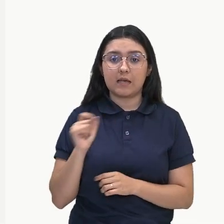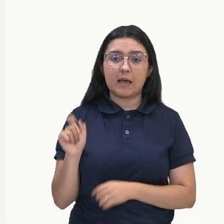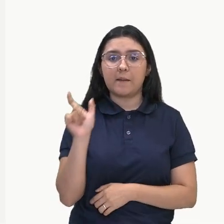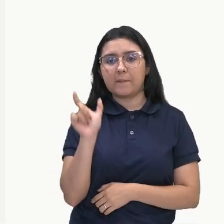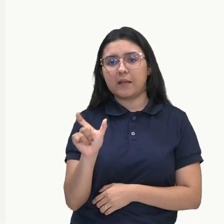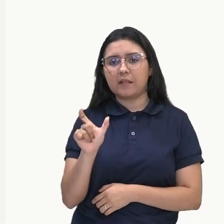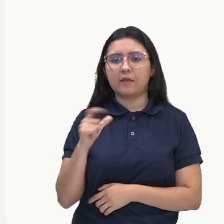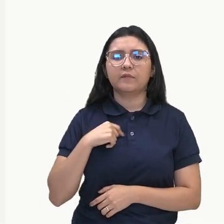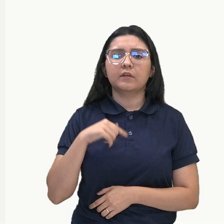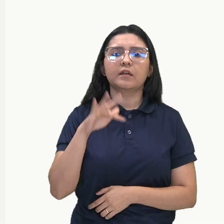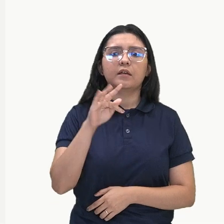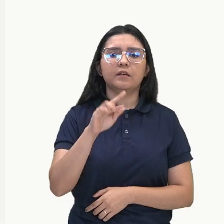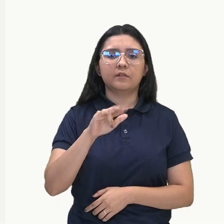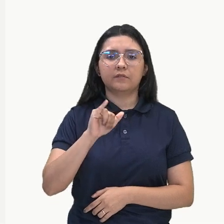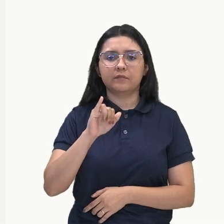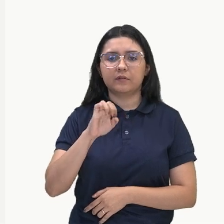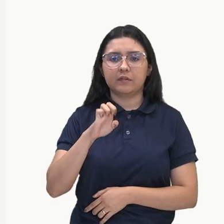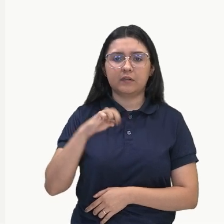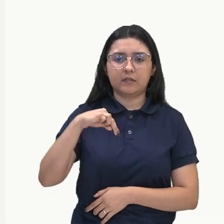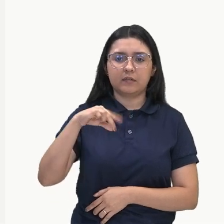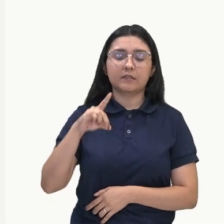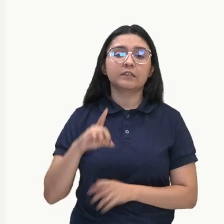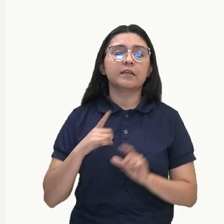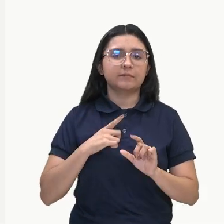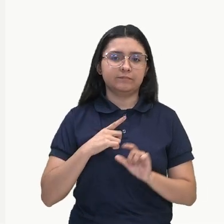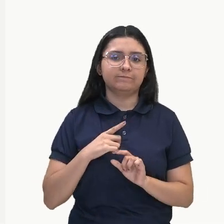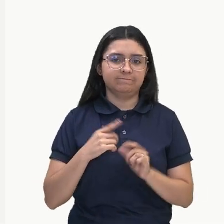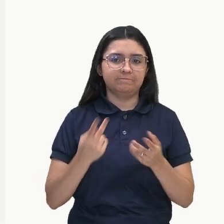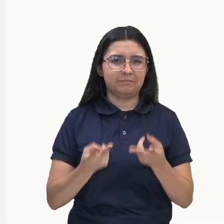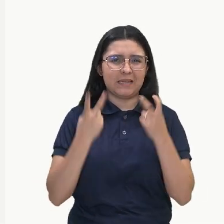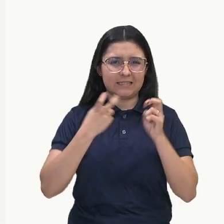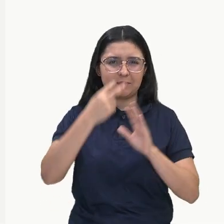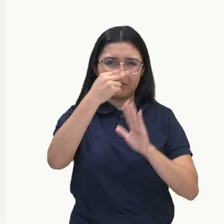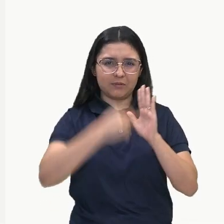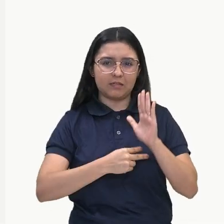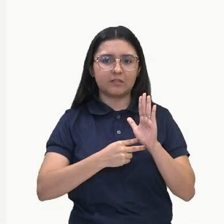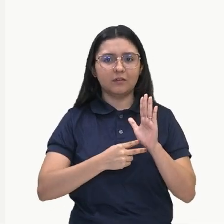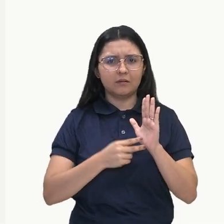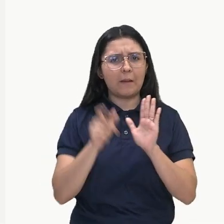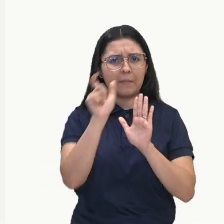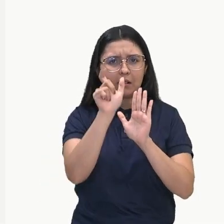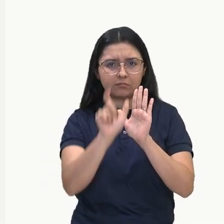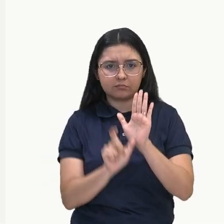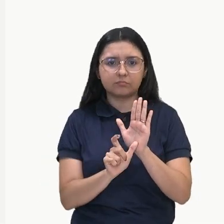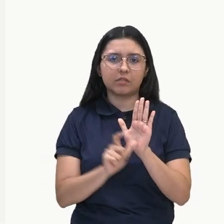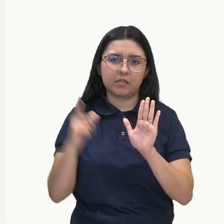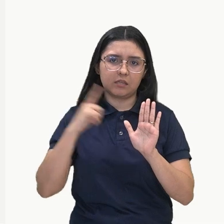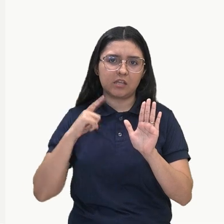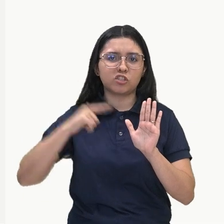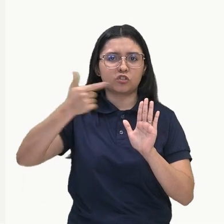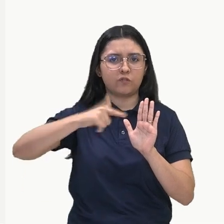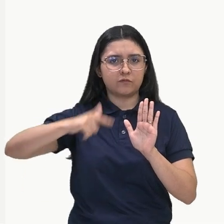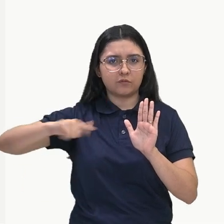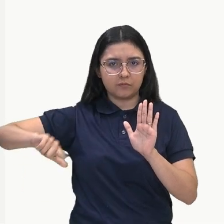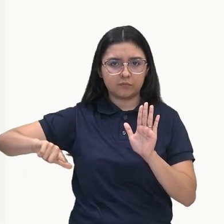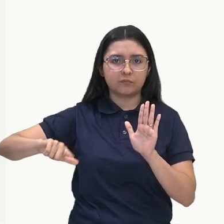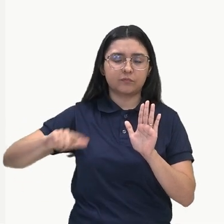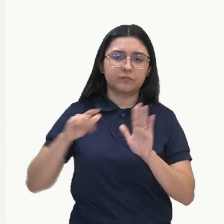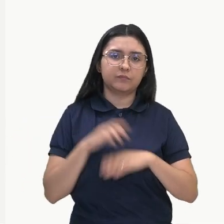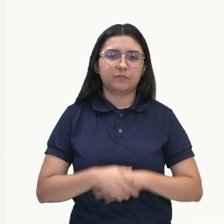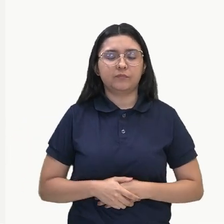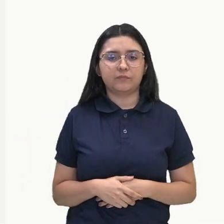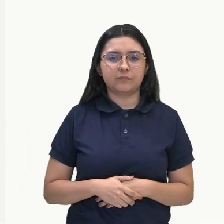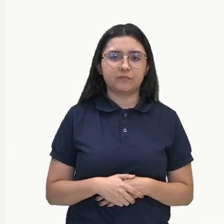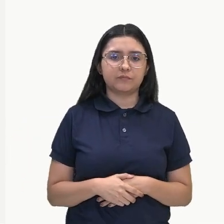friend aparece bastante, ó. Se você passar os olhos rapidamente, você vai ver essa palavra se repetindo,